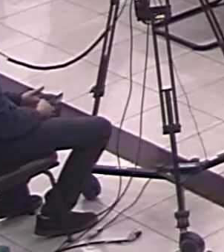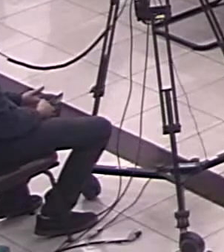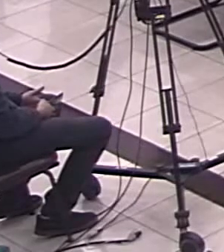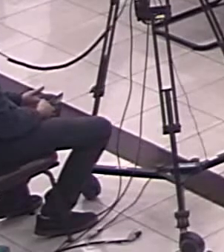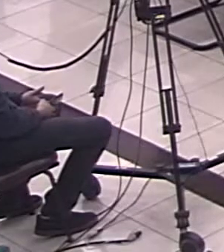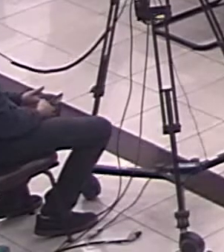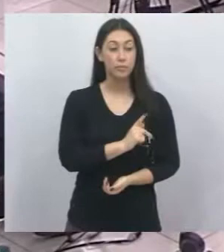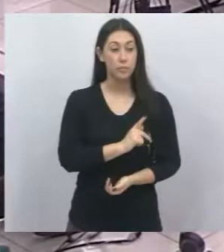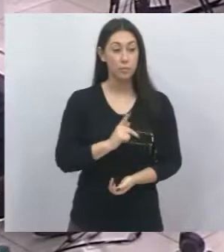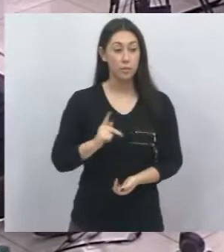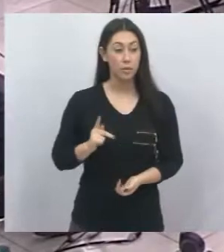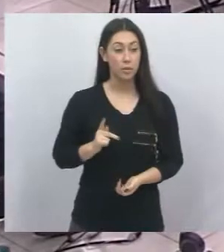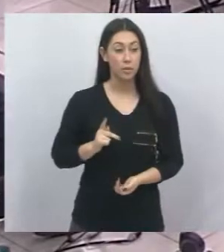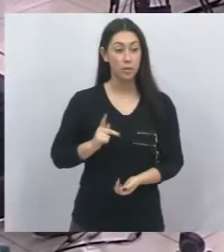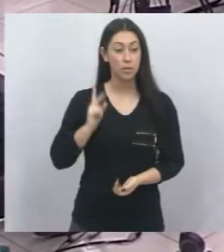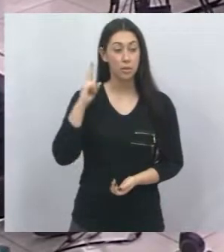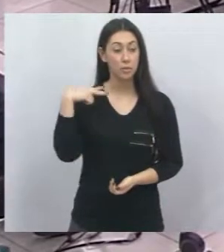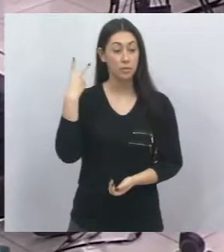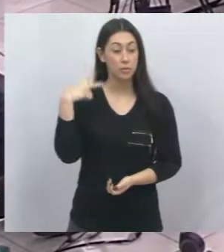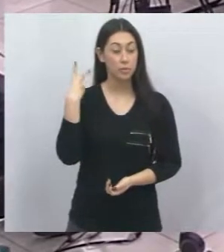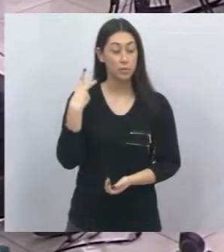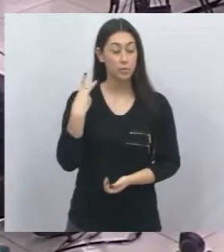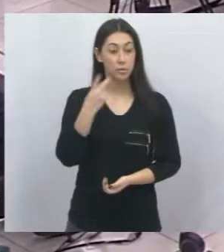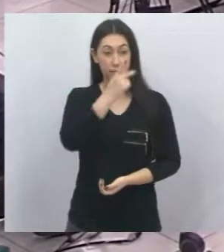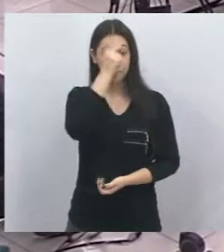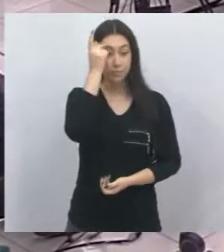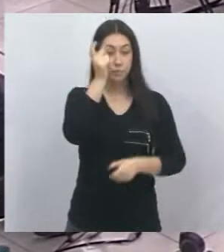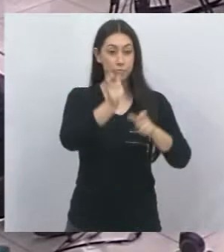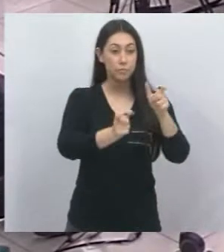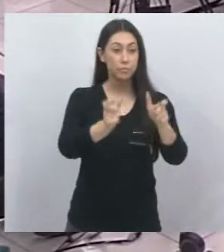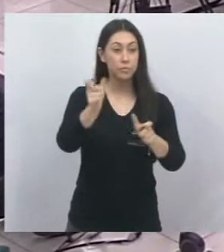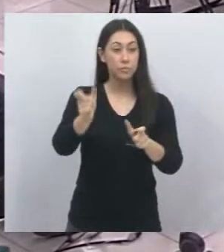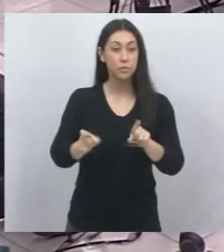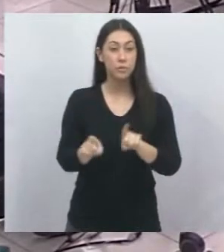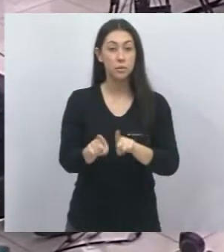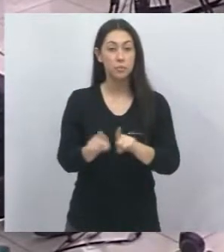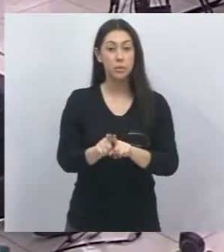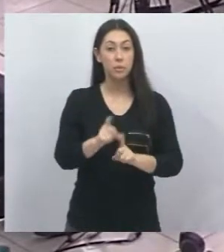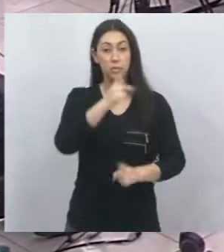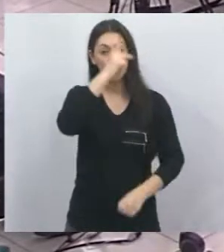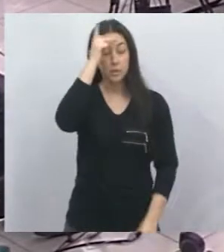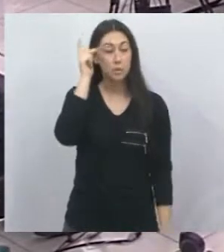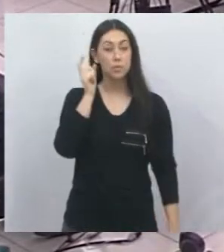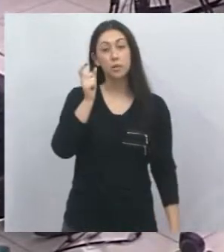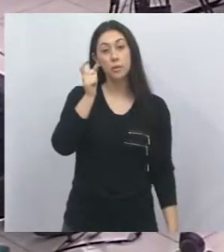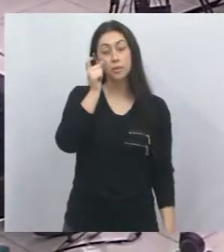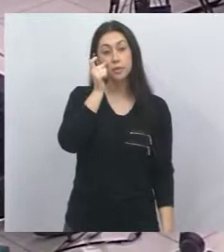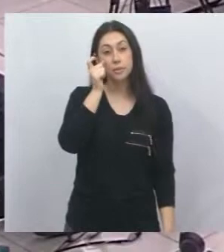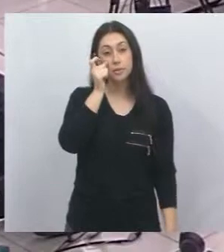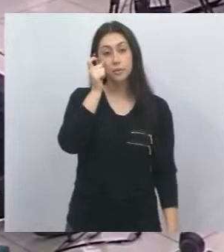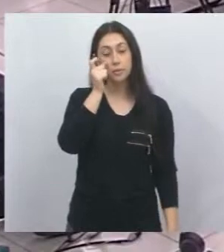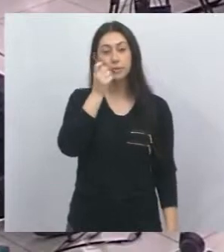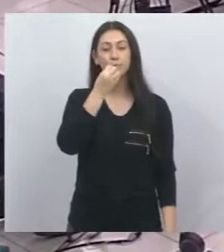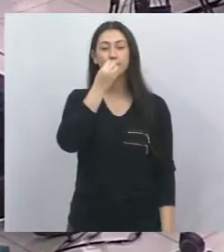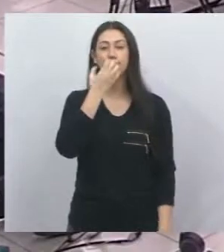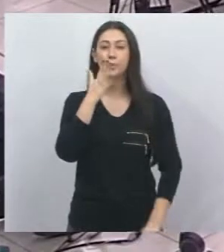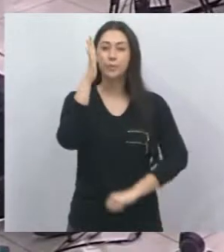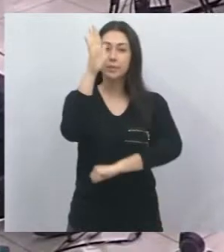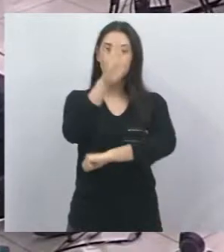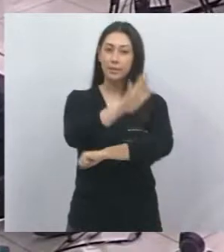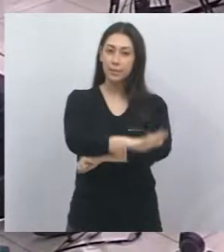Senhor presidente, nobres pares, público presente e também a todos que nos assistem, boa